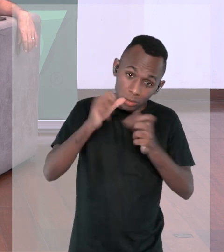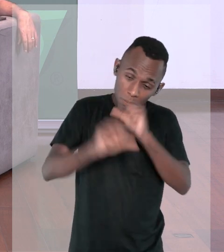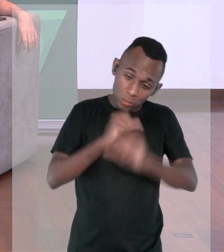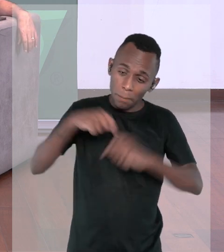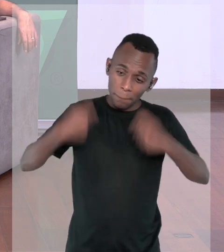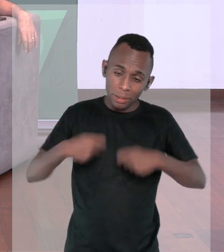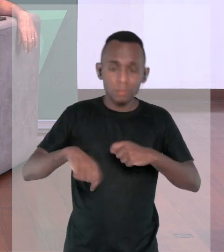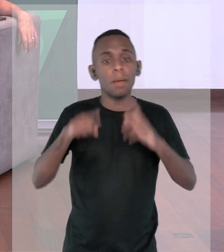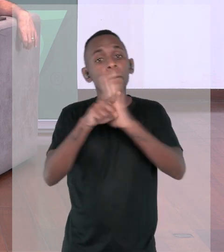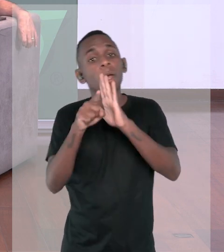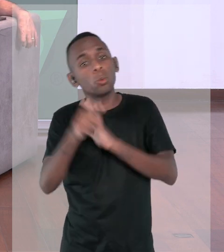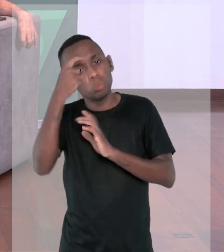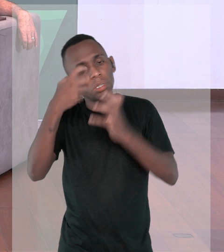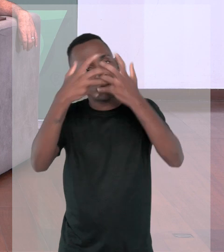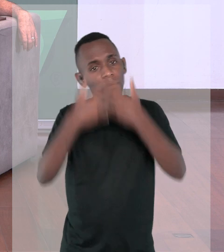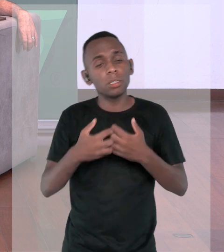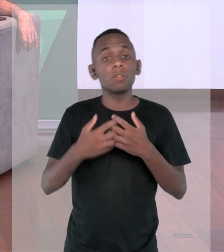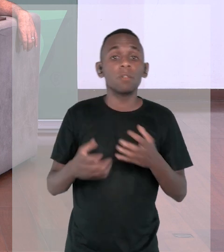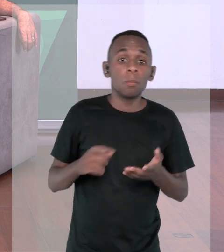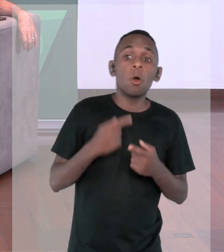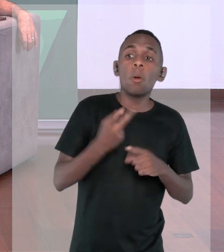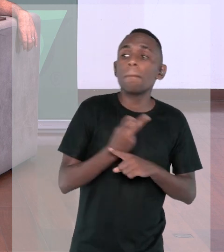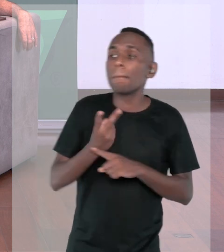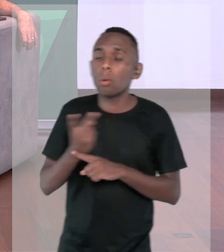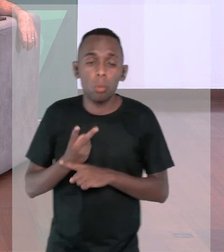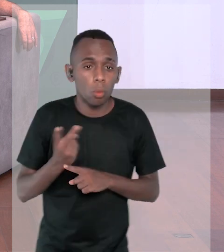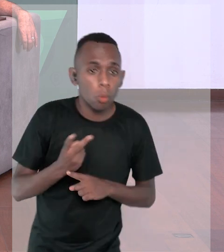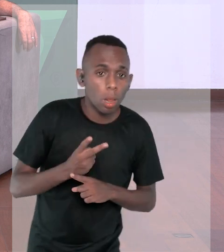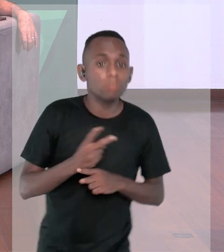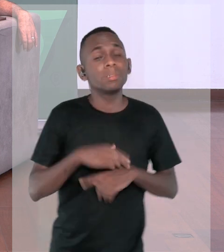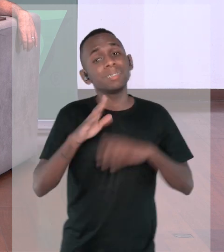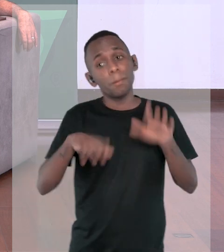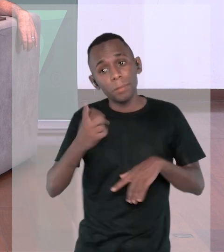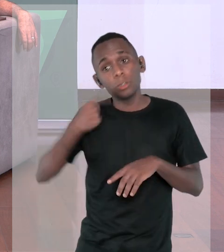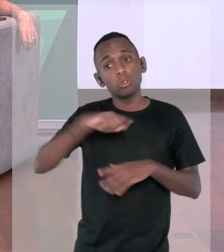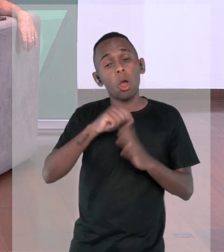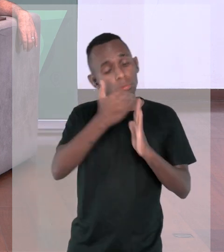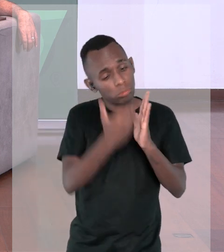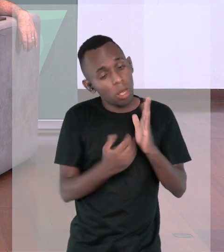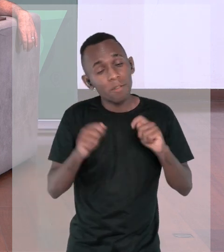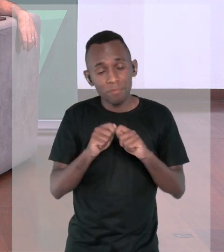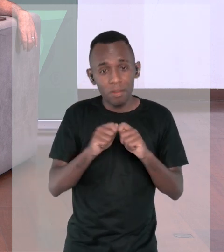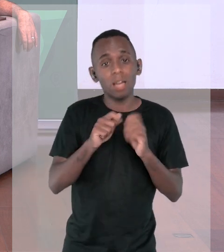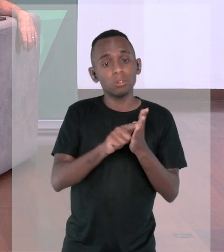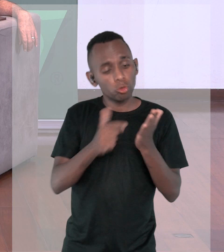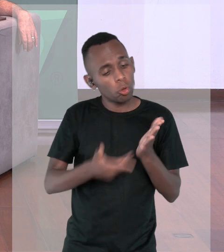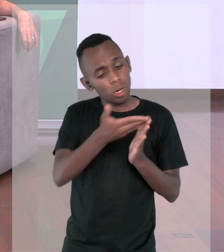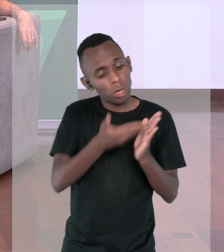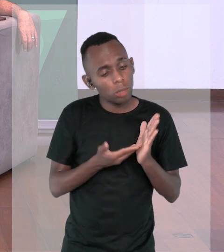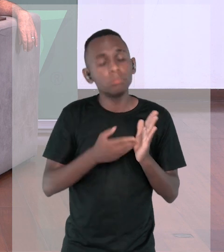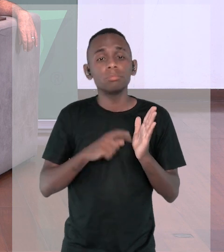mudanças. Faz perguntas. Fala, vamos investigar? Em alguns momentos, a gente faz o jornalzinho. Faz o